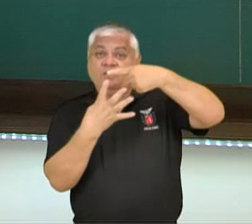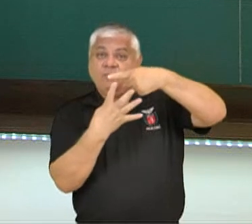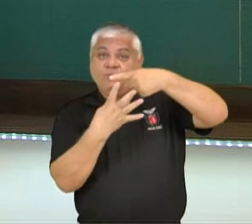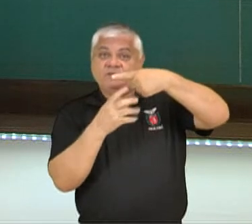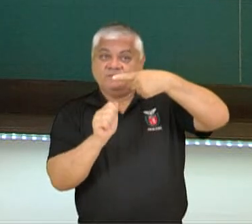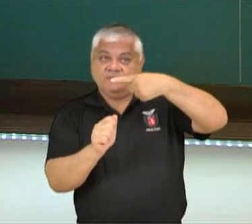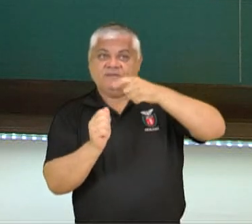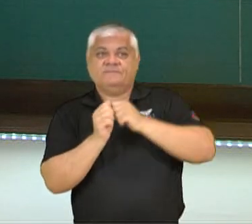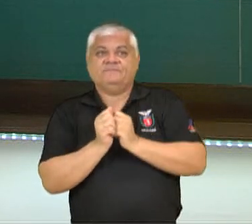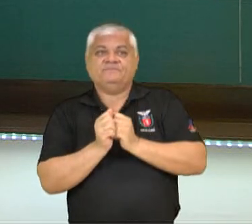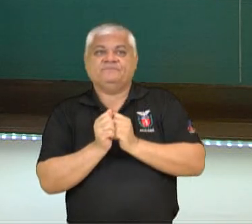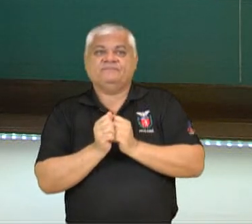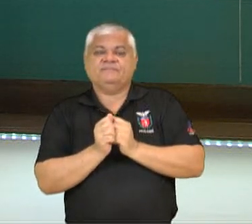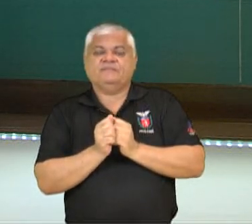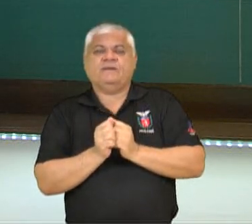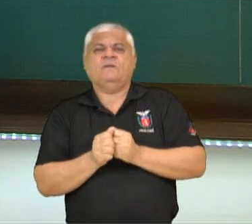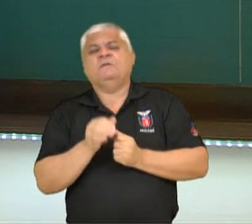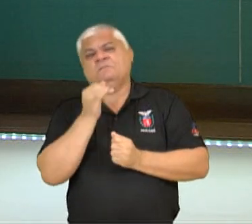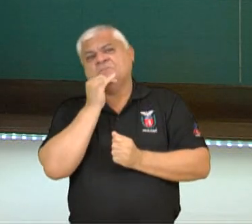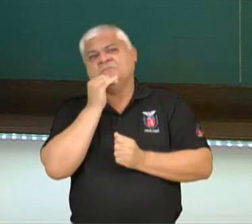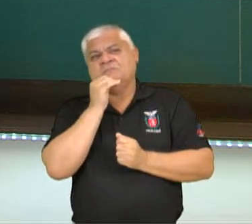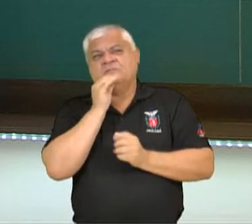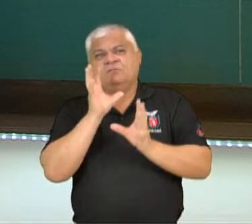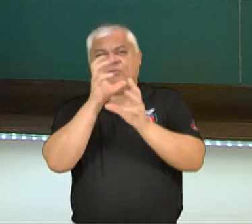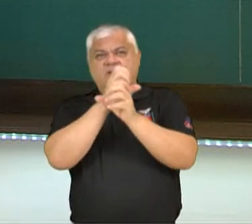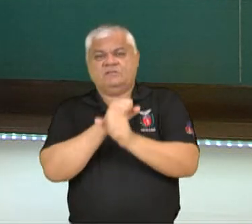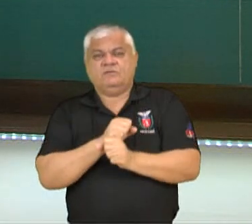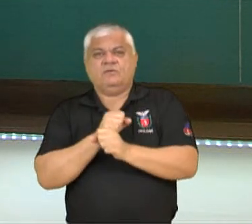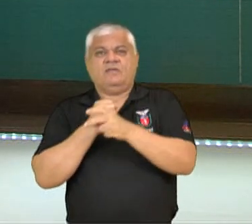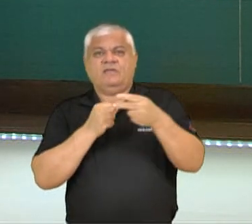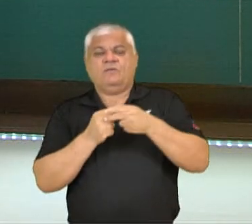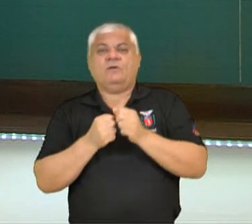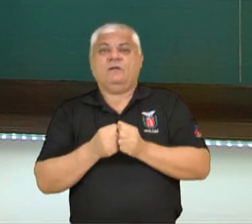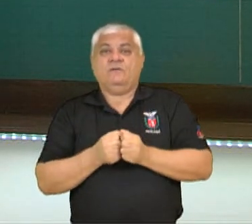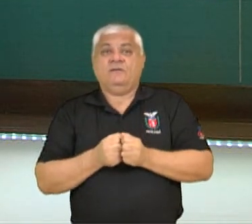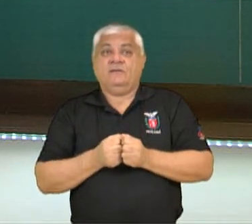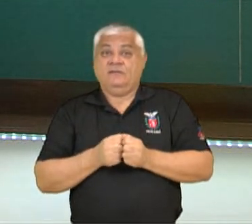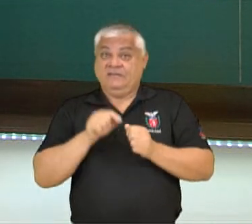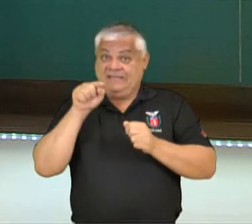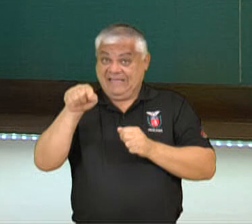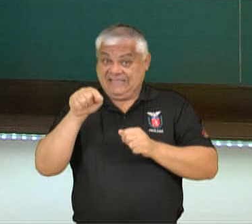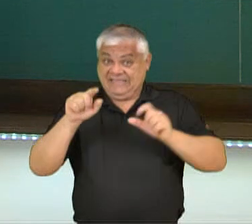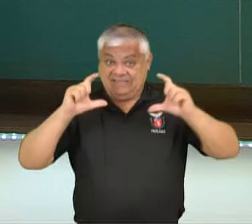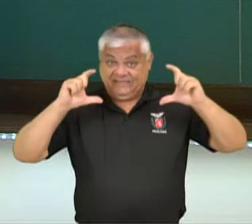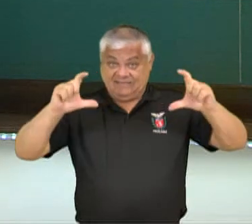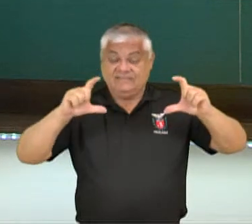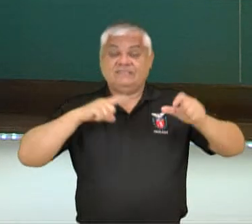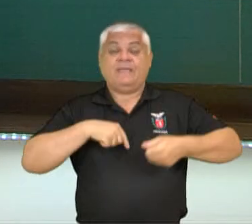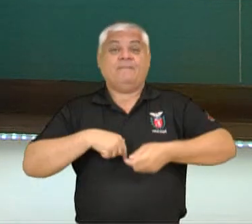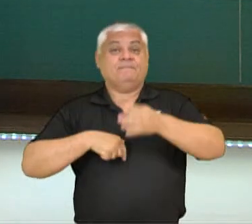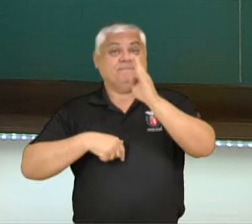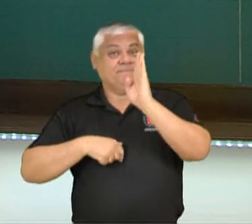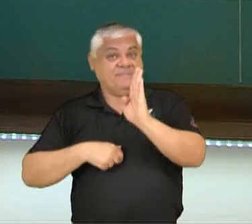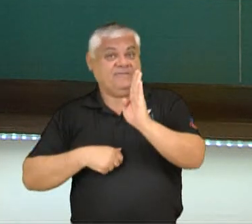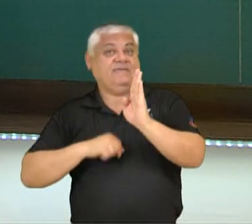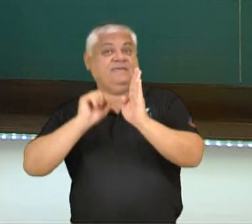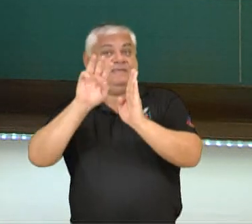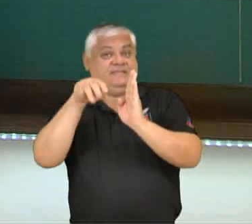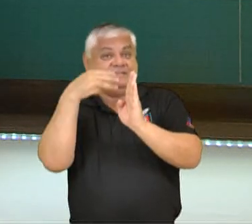frente. Então calculando, né, esse valor, sabendo que nessa função a gente tem b igual a